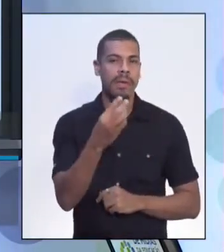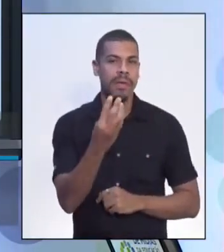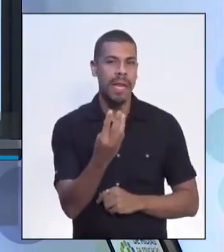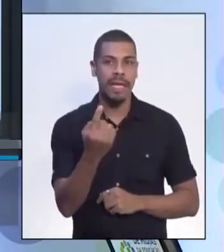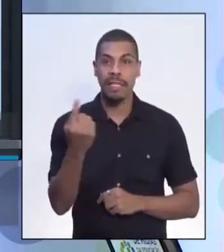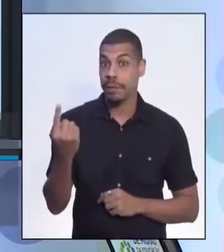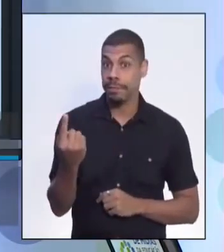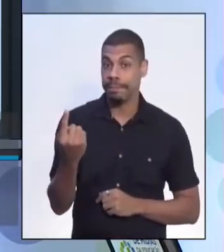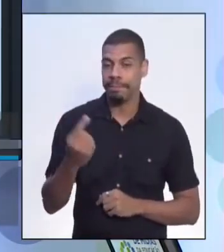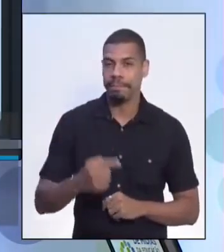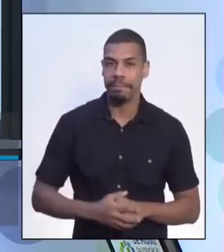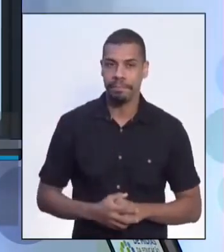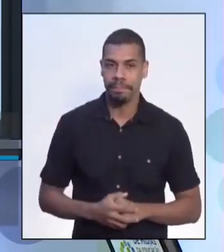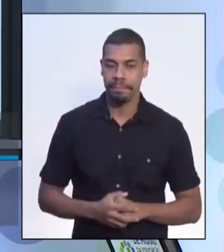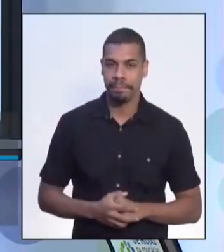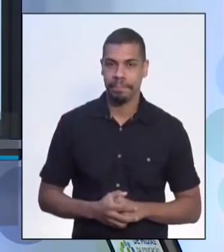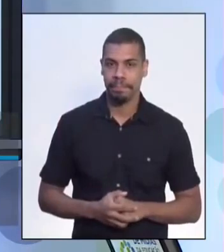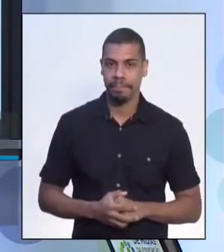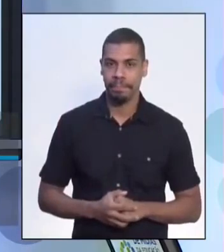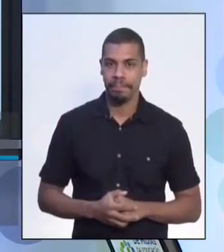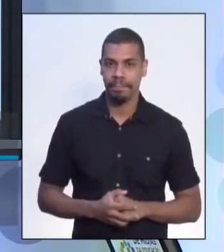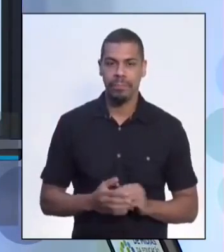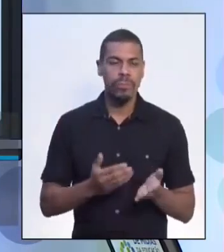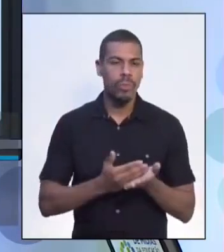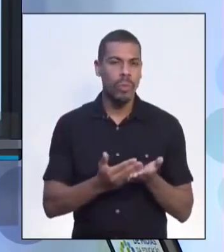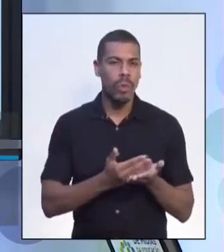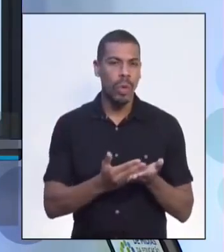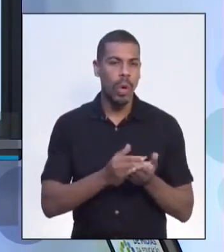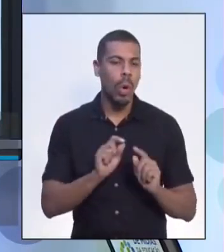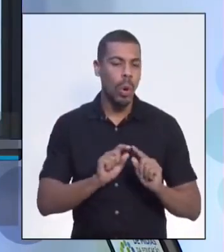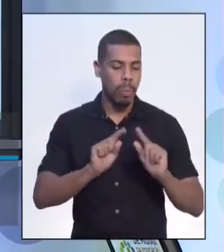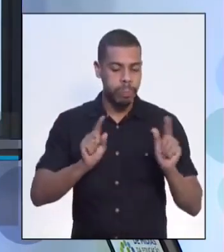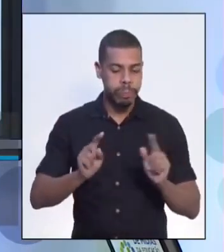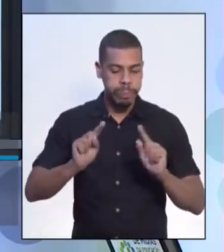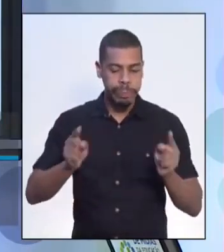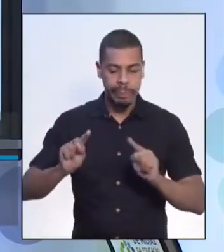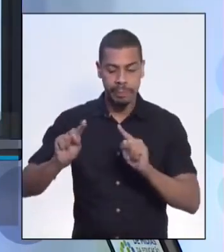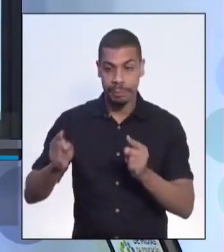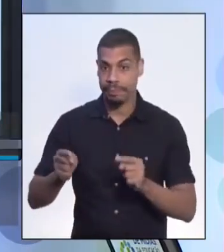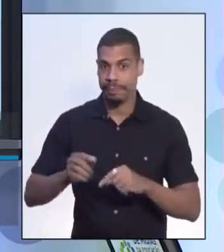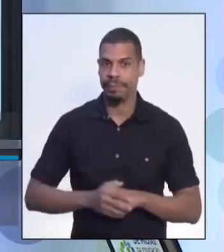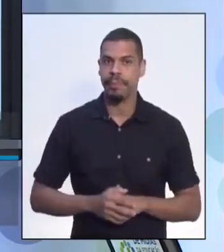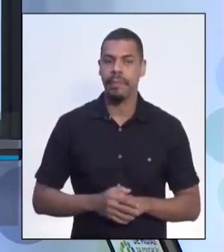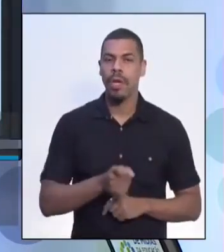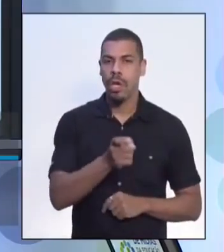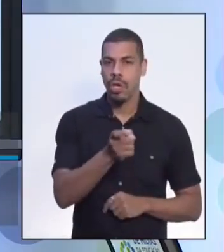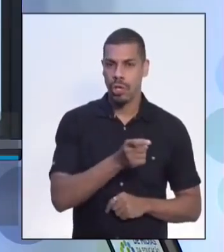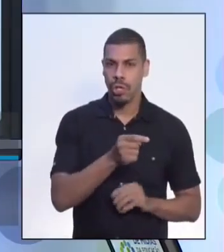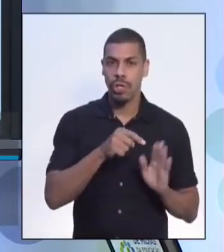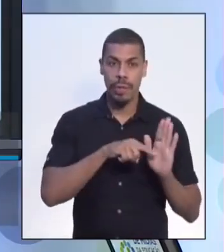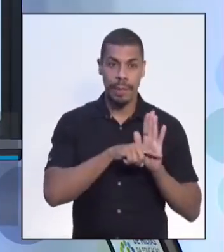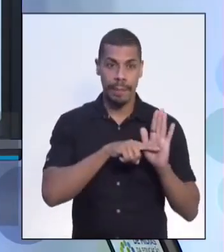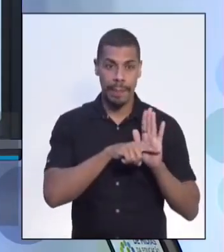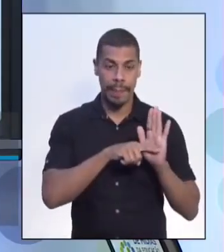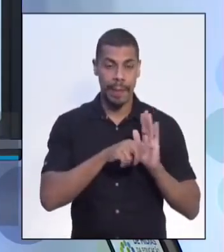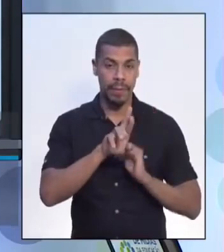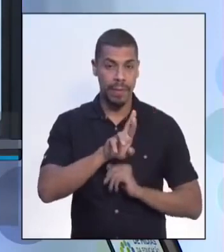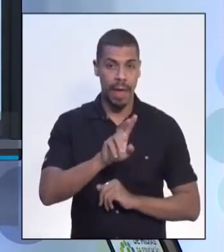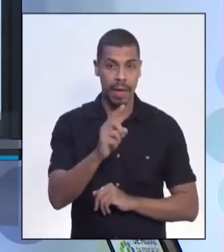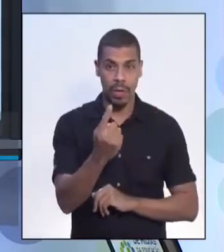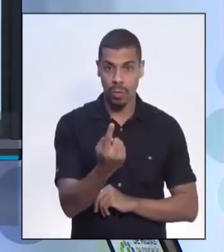e 1. Muito bem, então vamos primeiro para a forma fatorada. Então, lembra? X menos